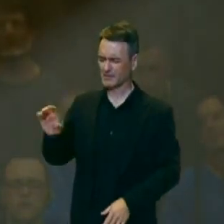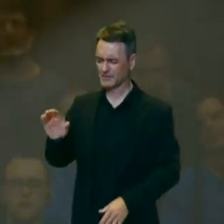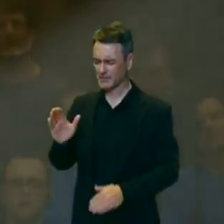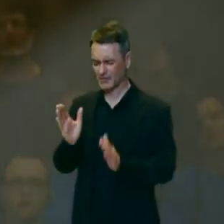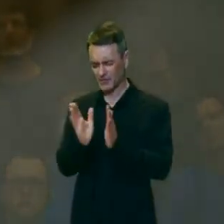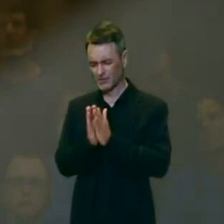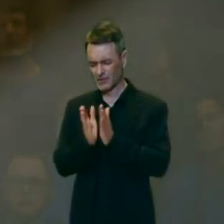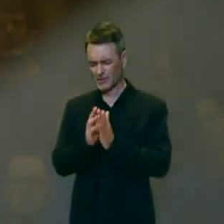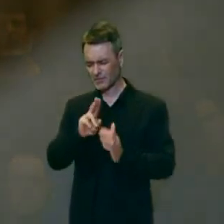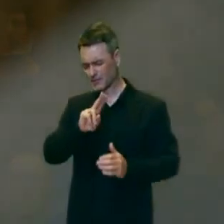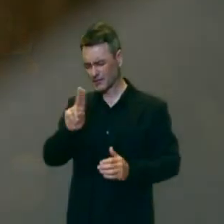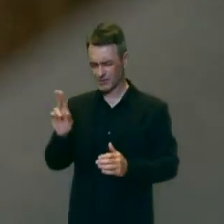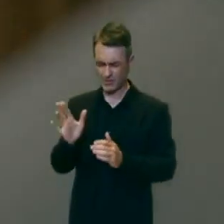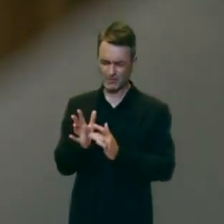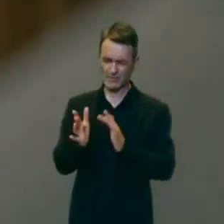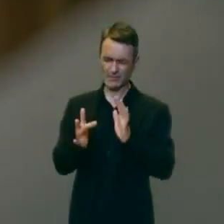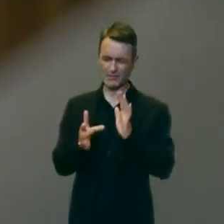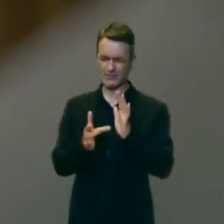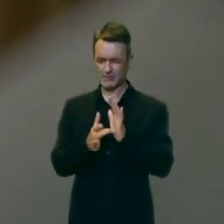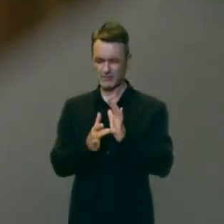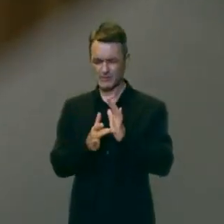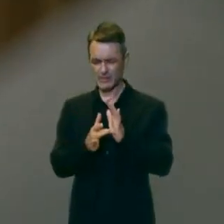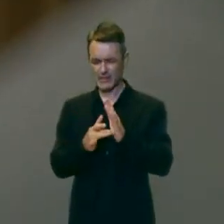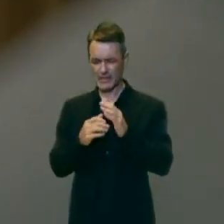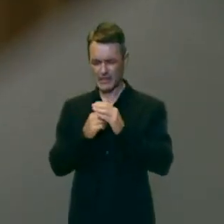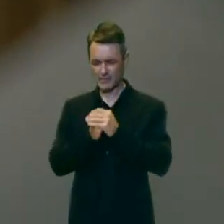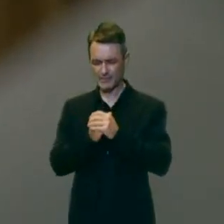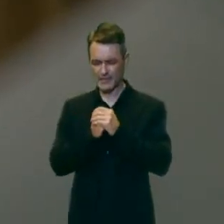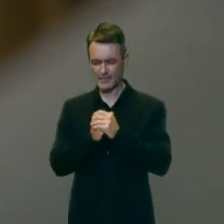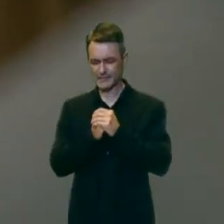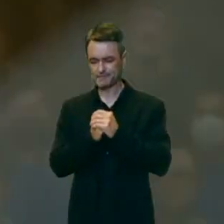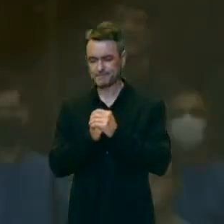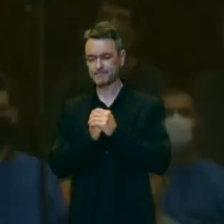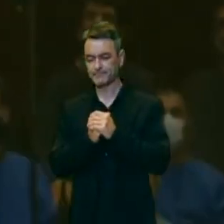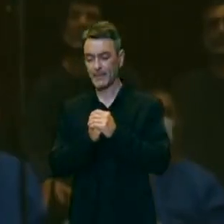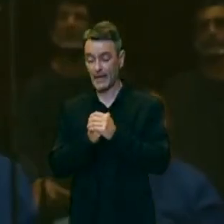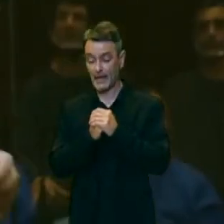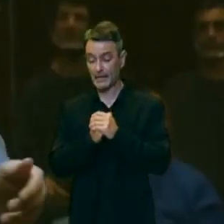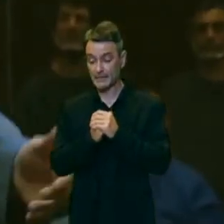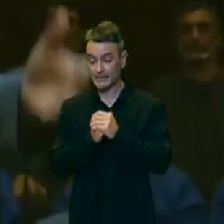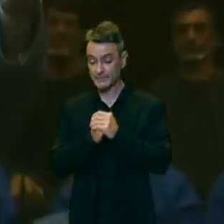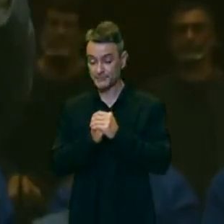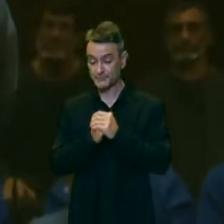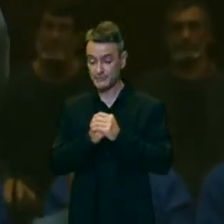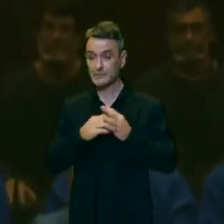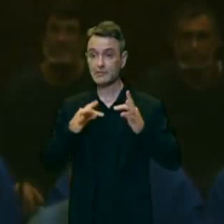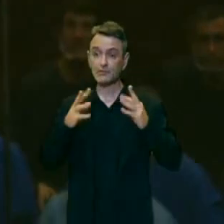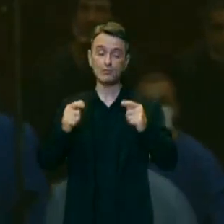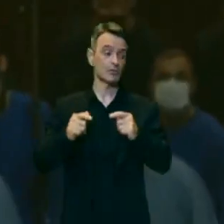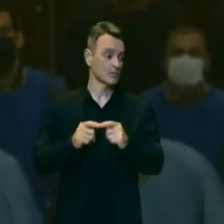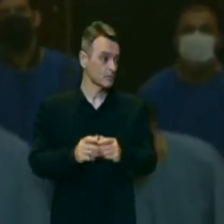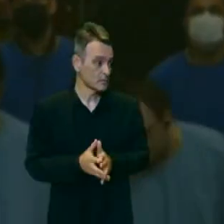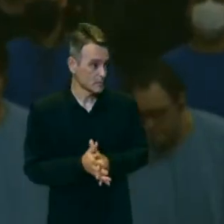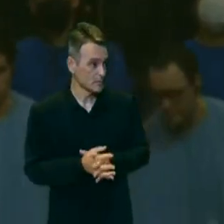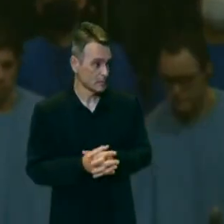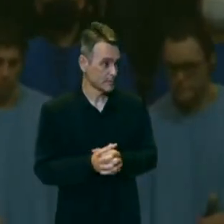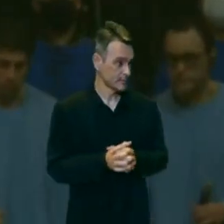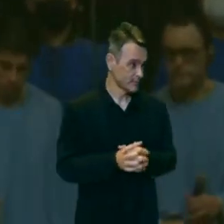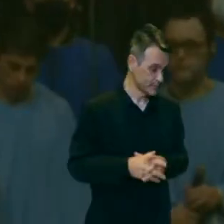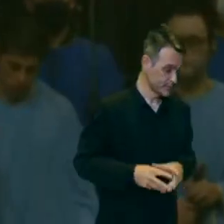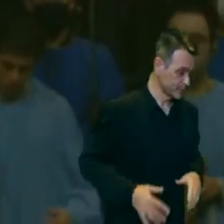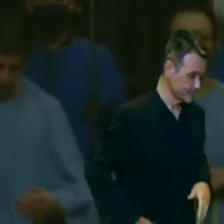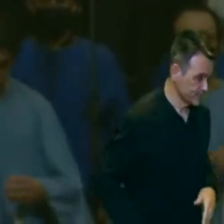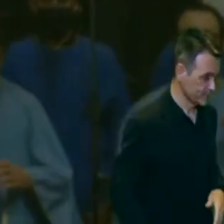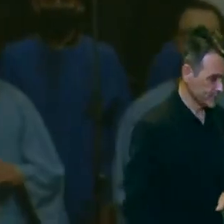que oramos em nome de Jesus. Amém e amém. Amém. Agora todo o povo de Deus de pé, para a gente encerrar